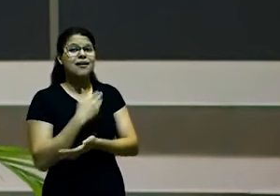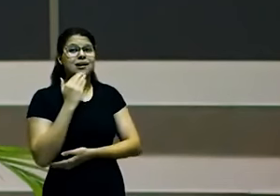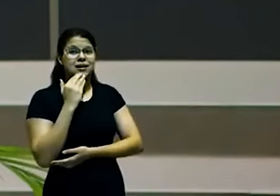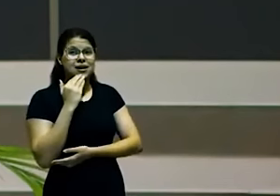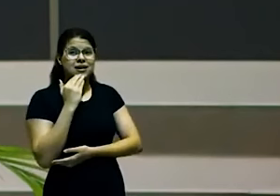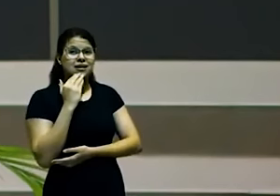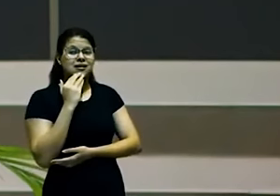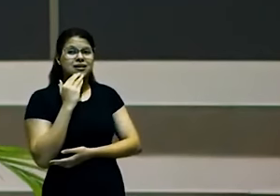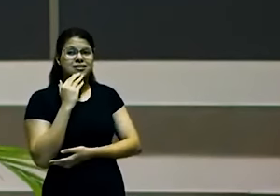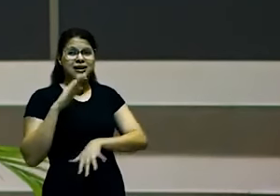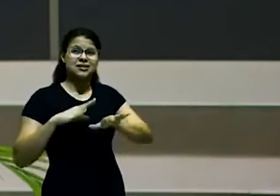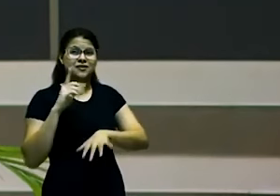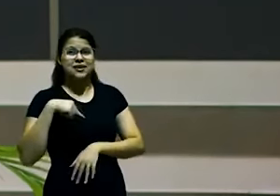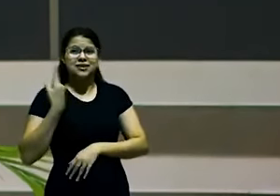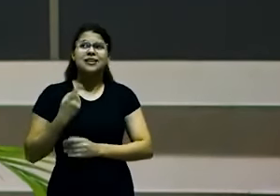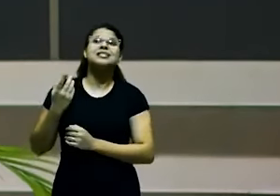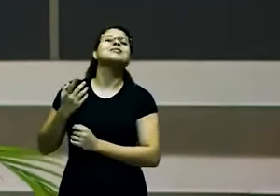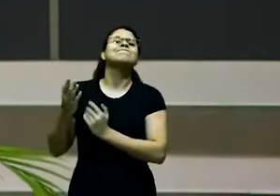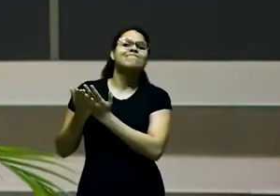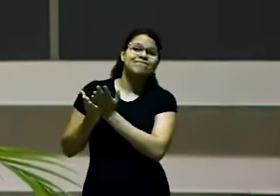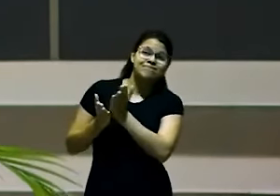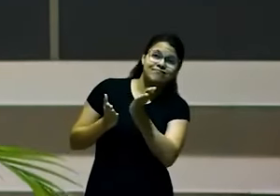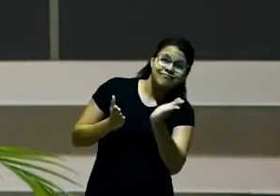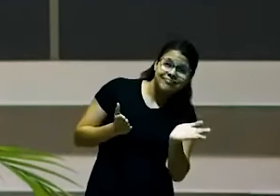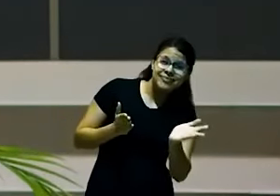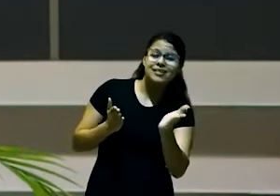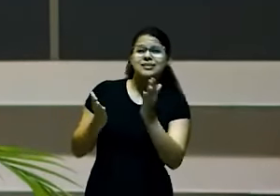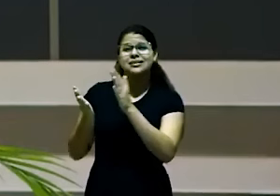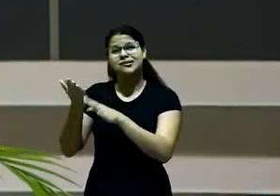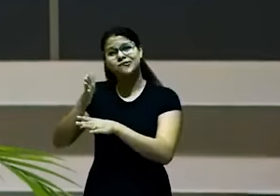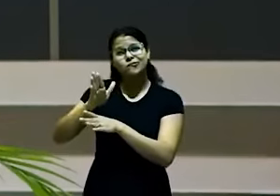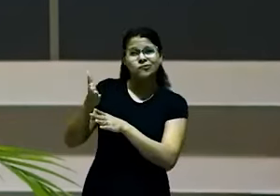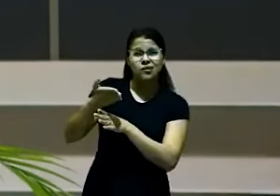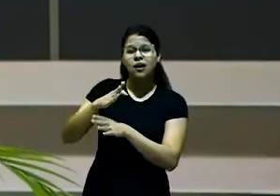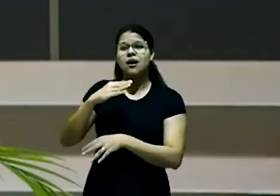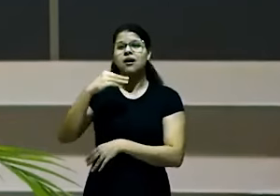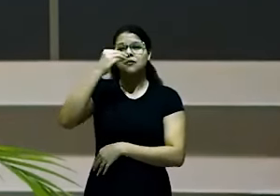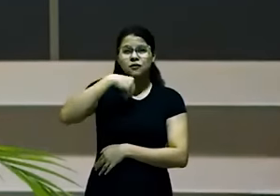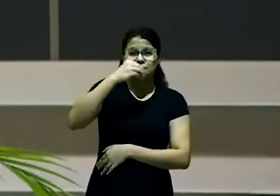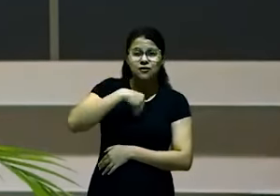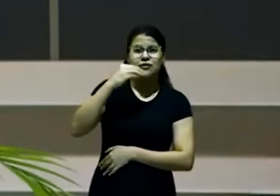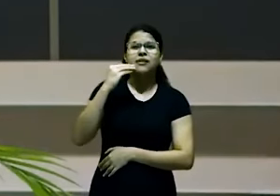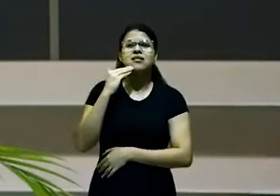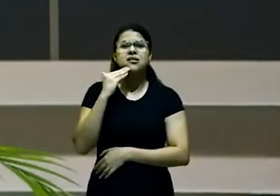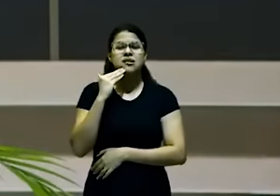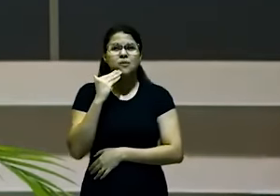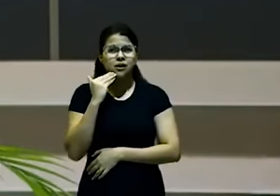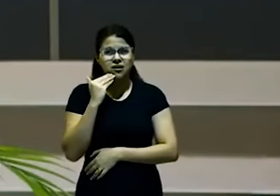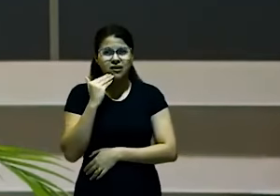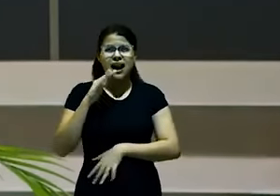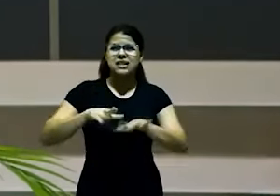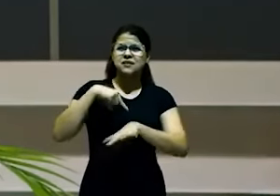e nós negamos e nós falhamos oportunidades que nós temos para